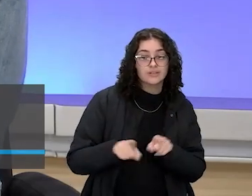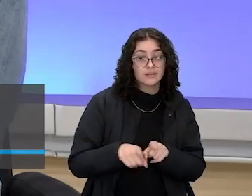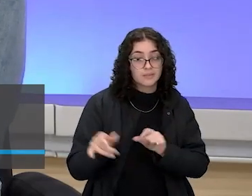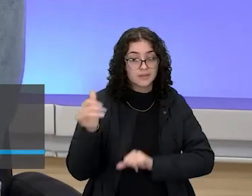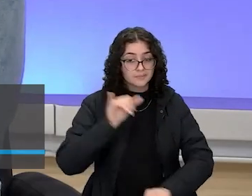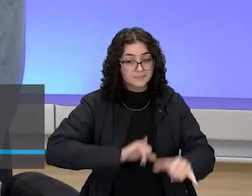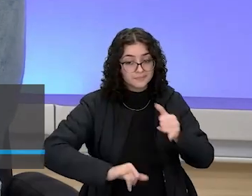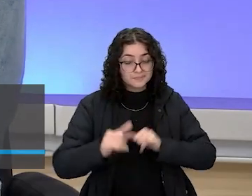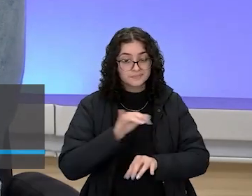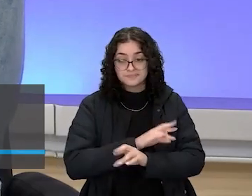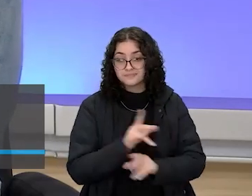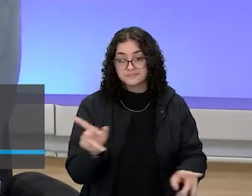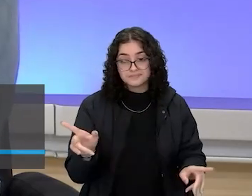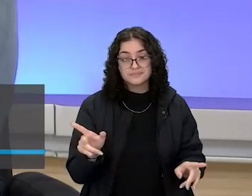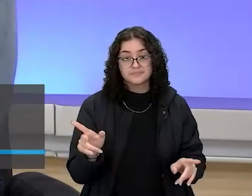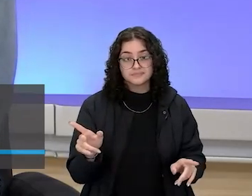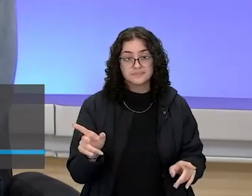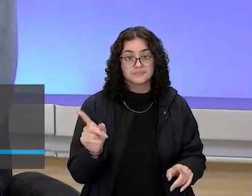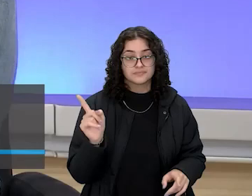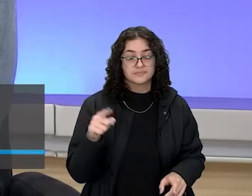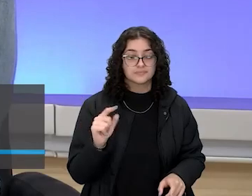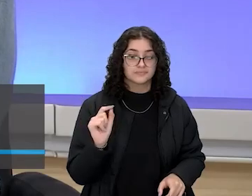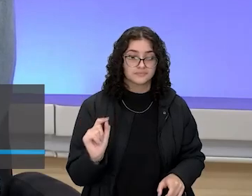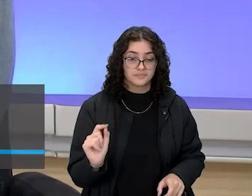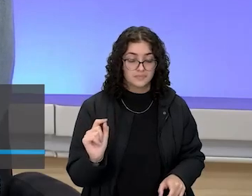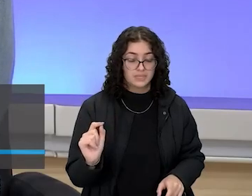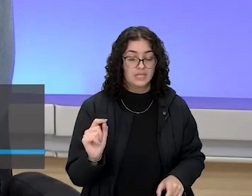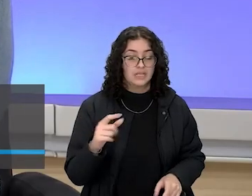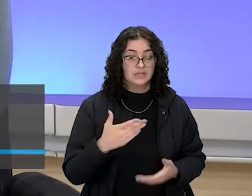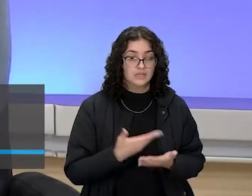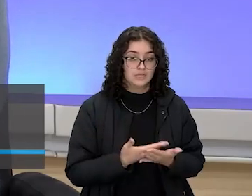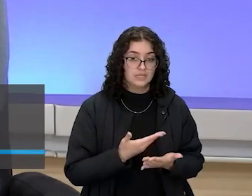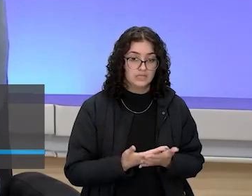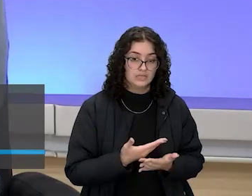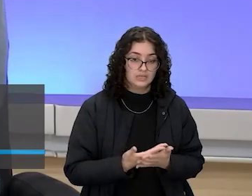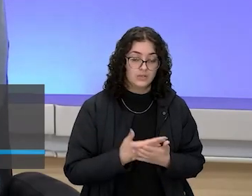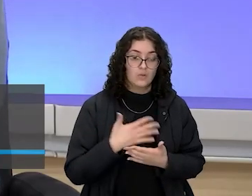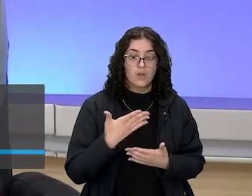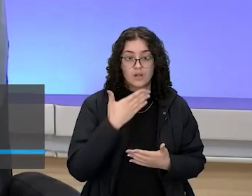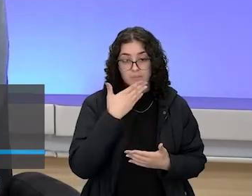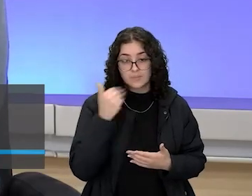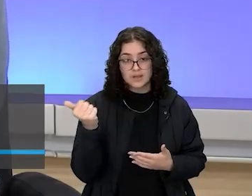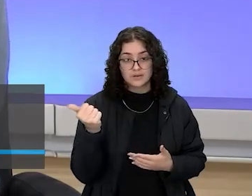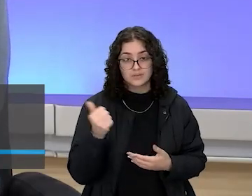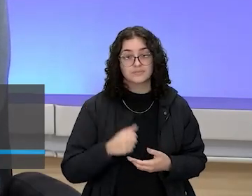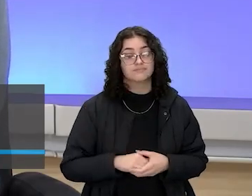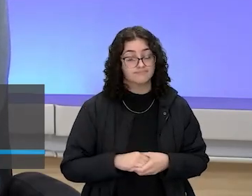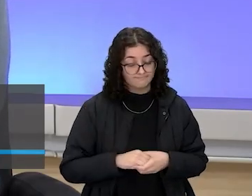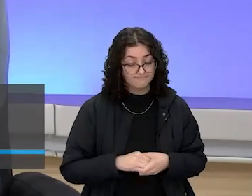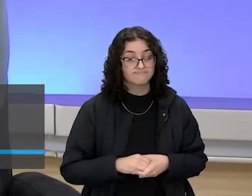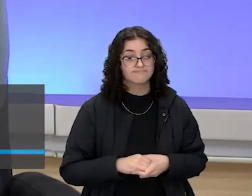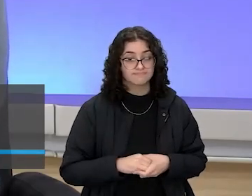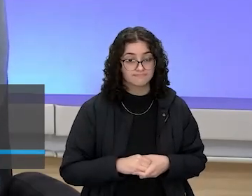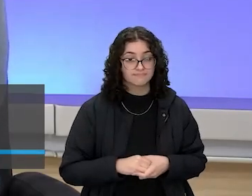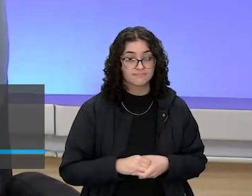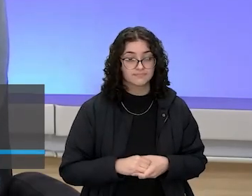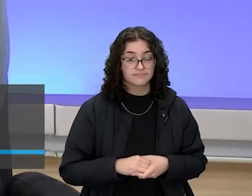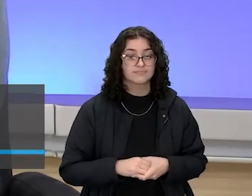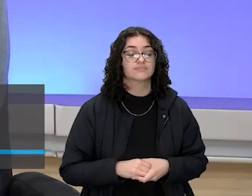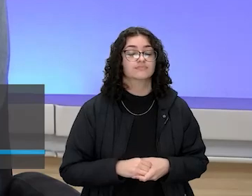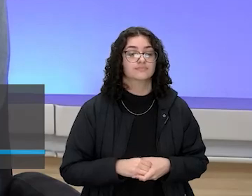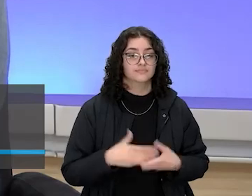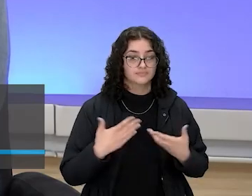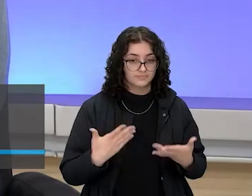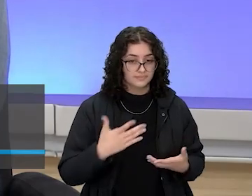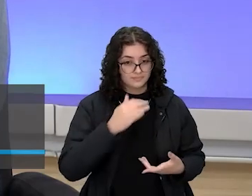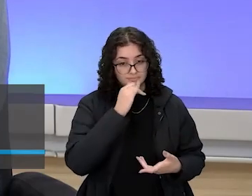substâncias químicas diferentes, que tá aí para a gente estudar qual é a melhor. Tá certo? Então, claro